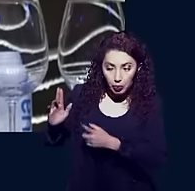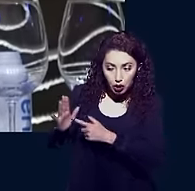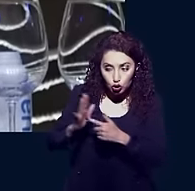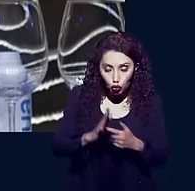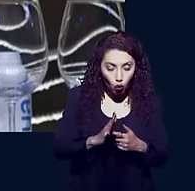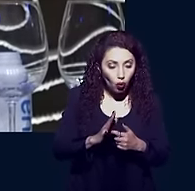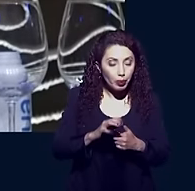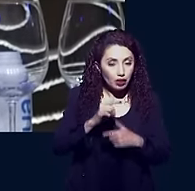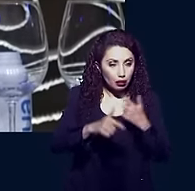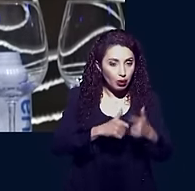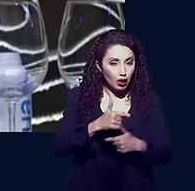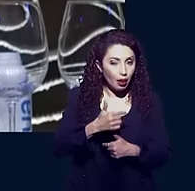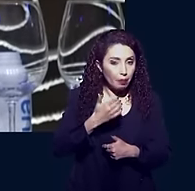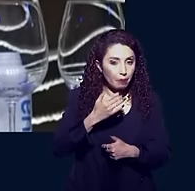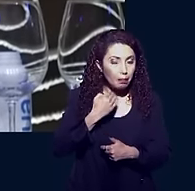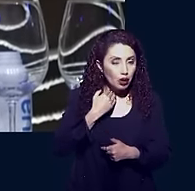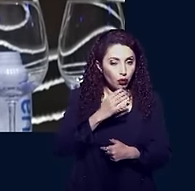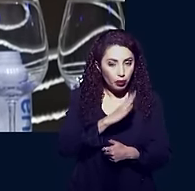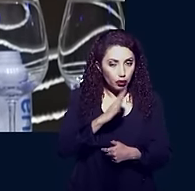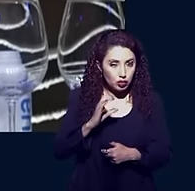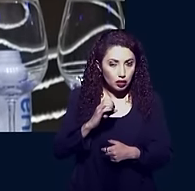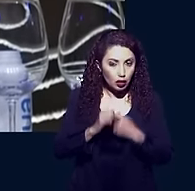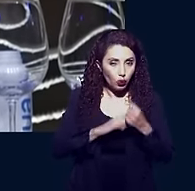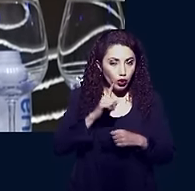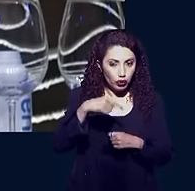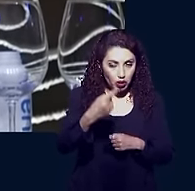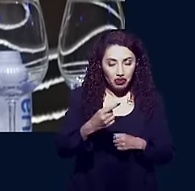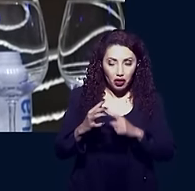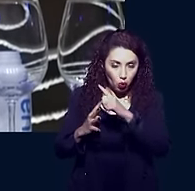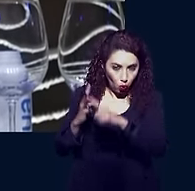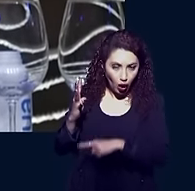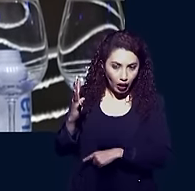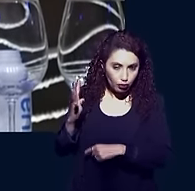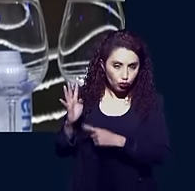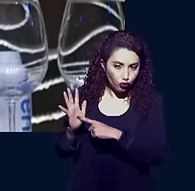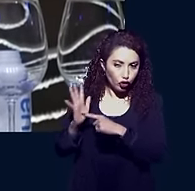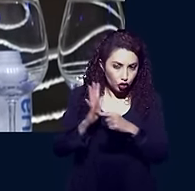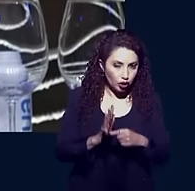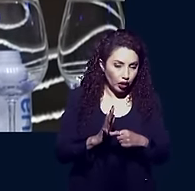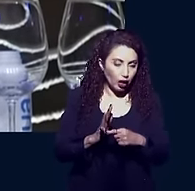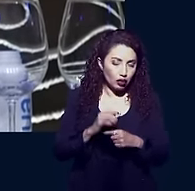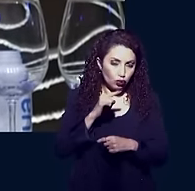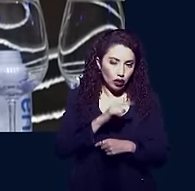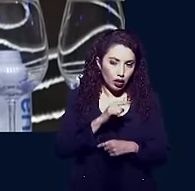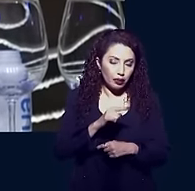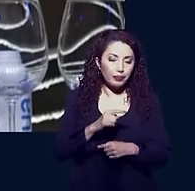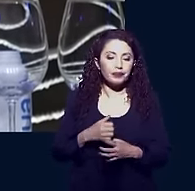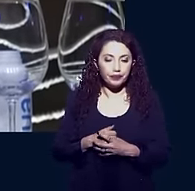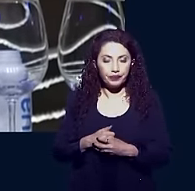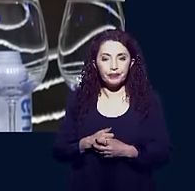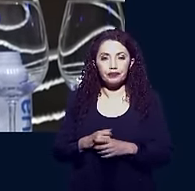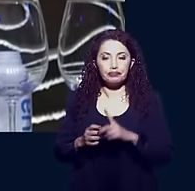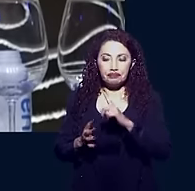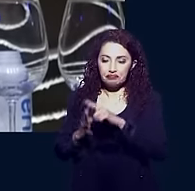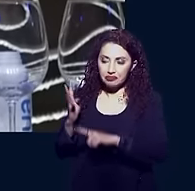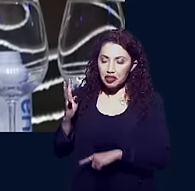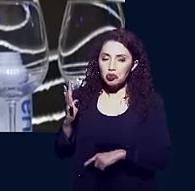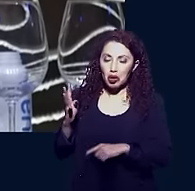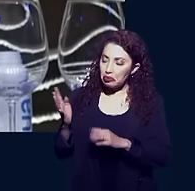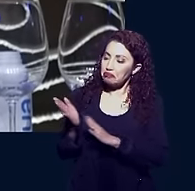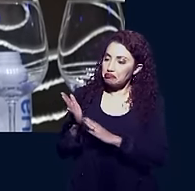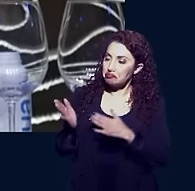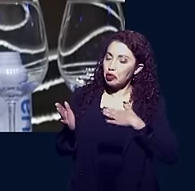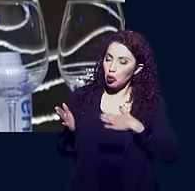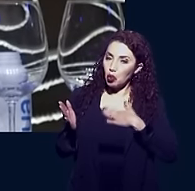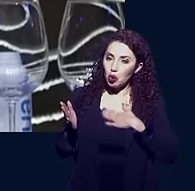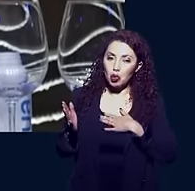eh só tenho elogios a a a todos os os quatro que foram indicados galípolo e o Ailton que já assumiram eh e